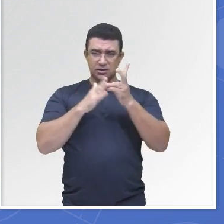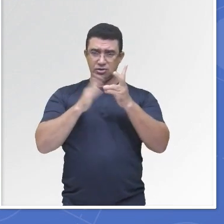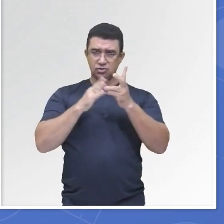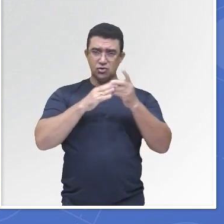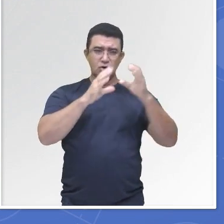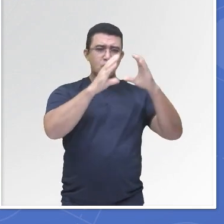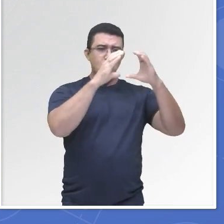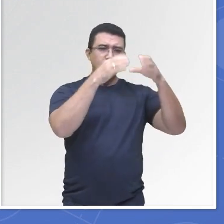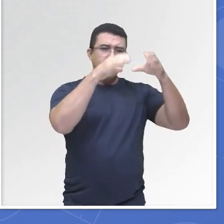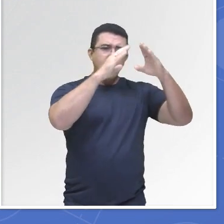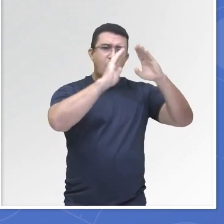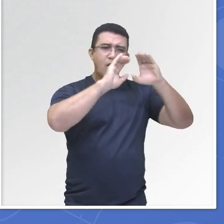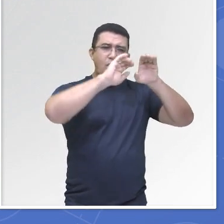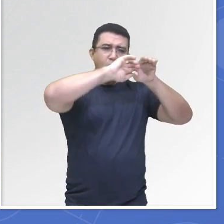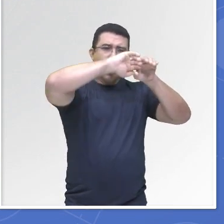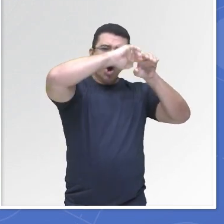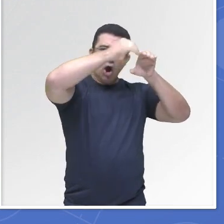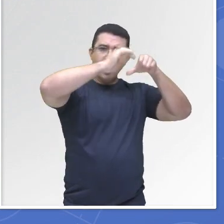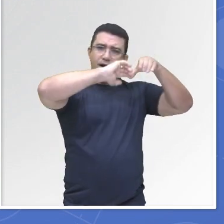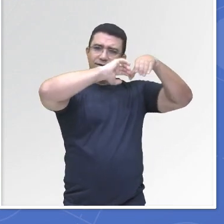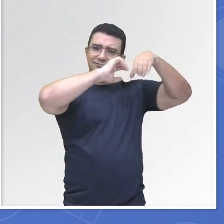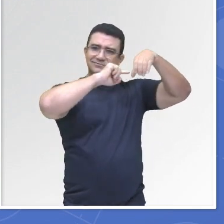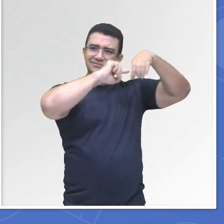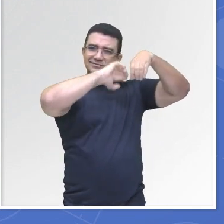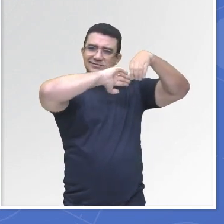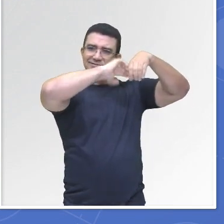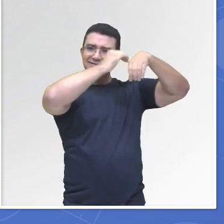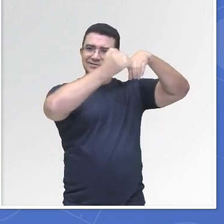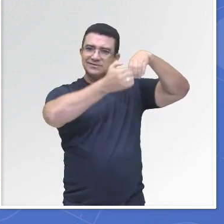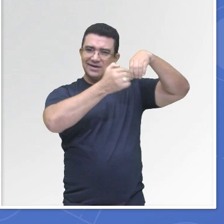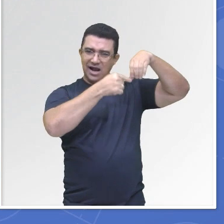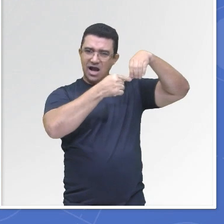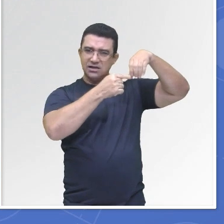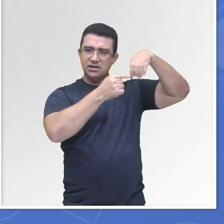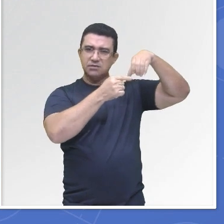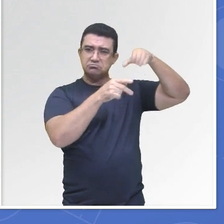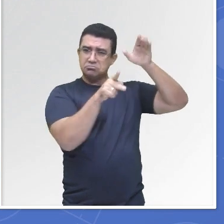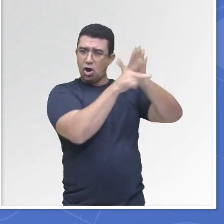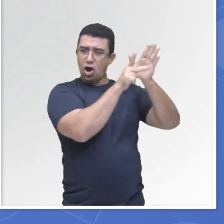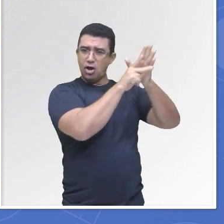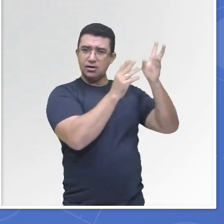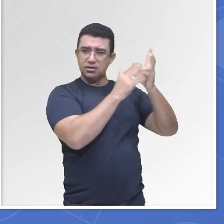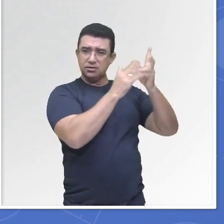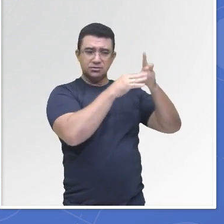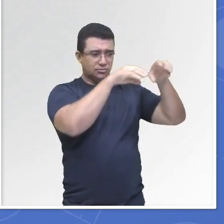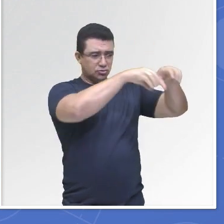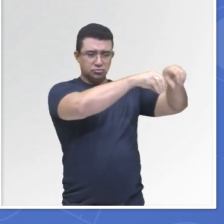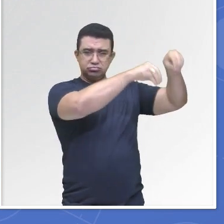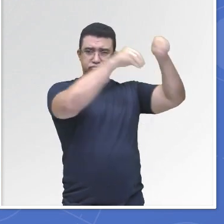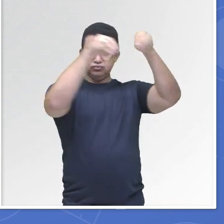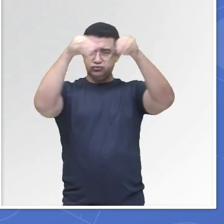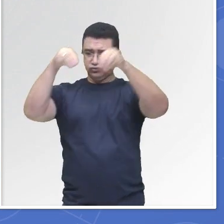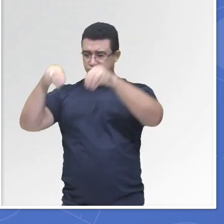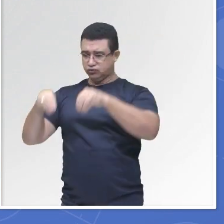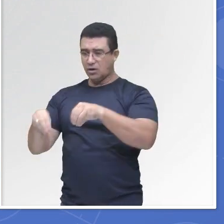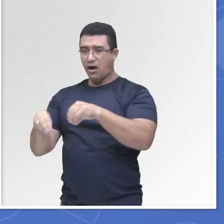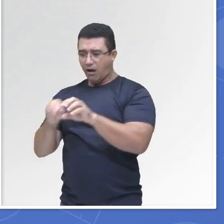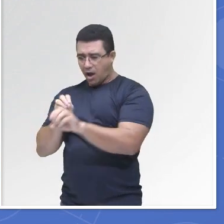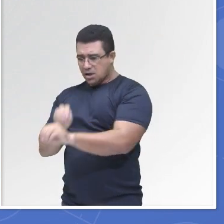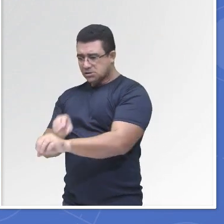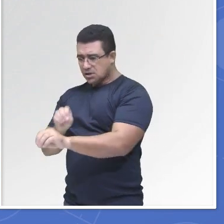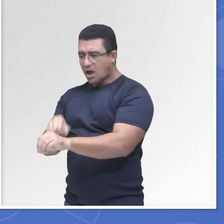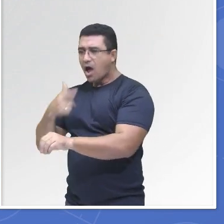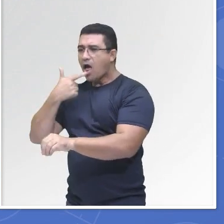e realizavam aí o processo de catequização, ensinavam a língua dos europeus, ensinavam,